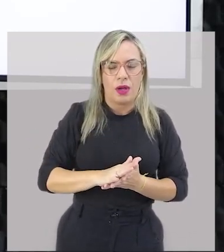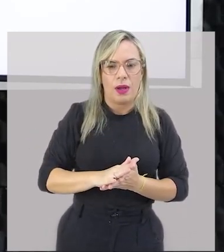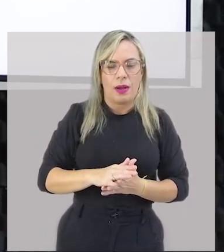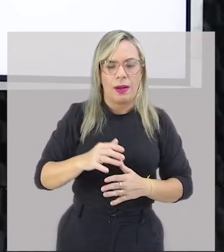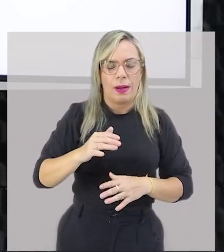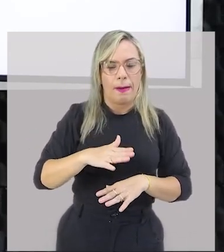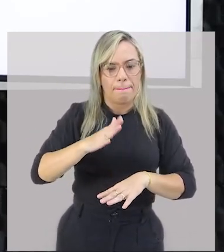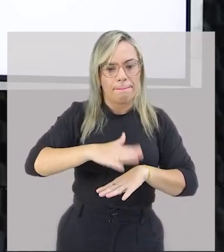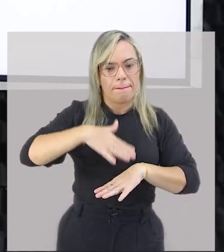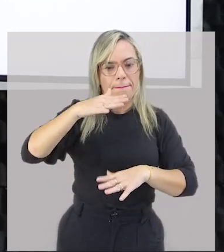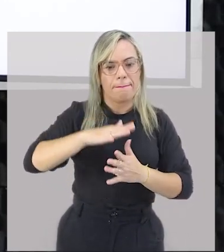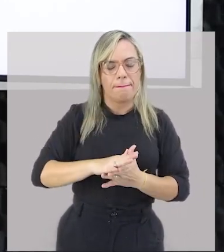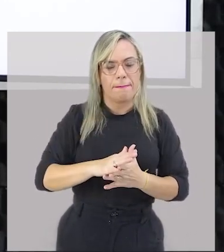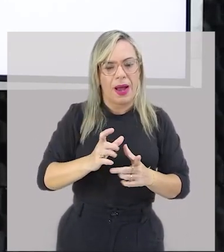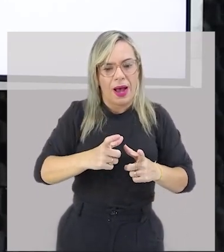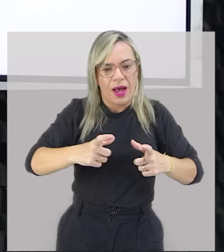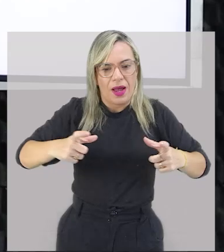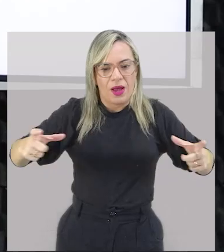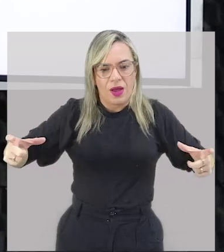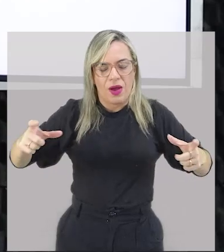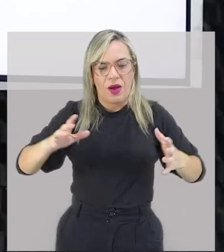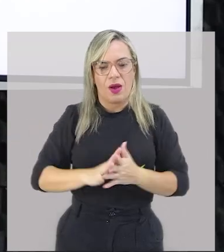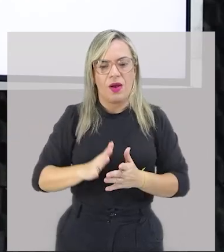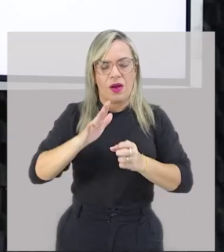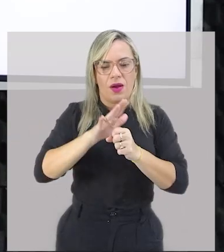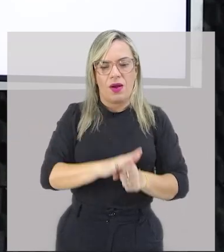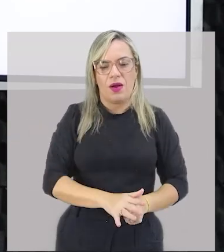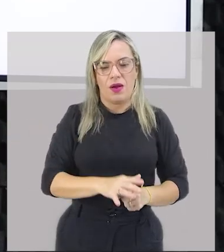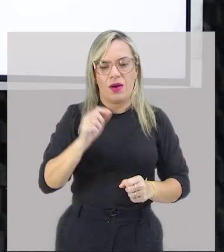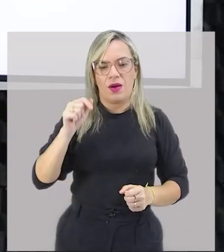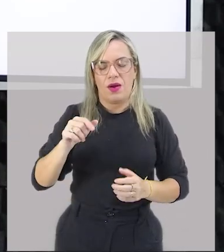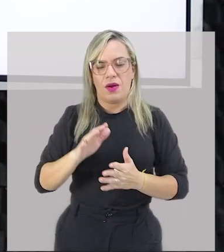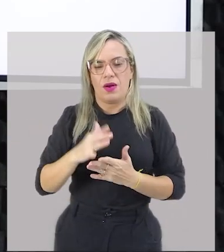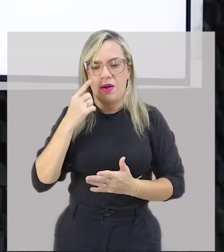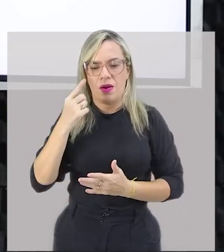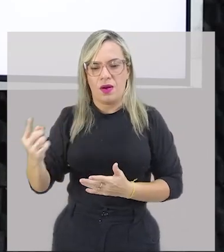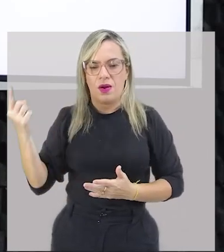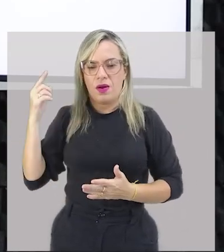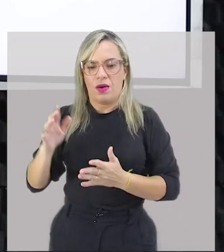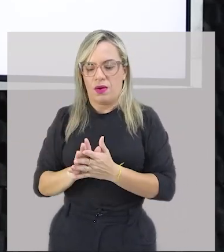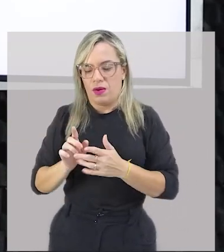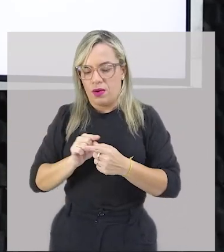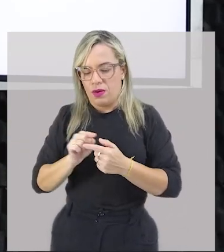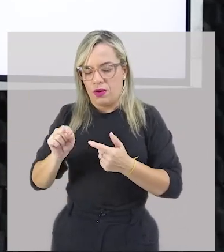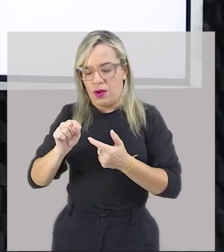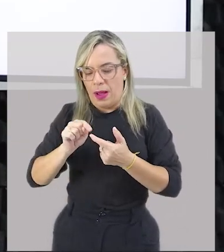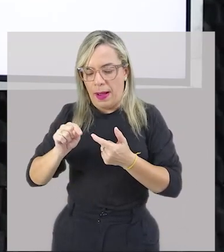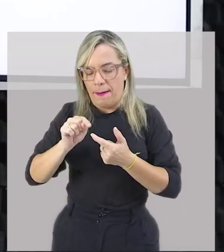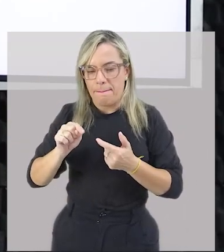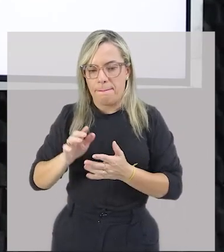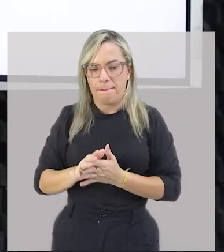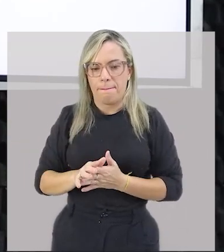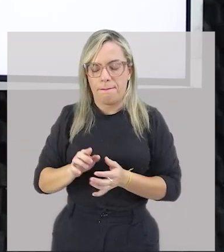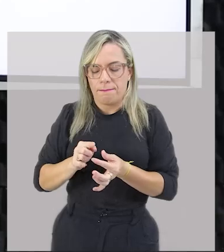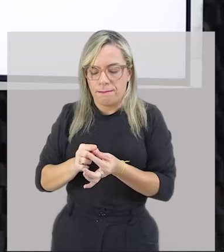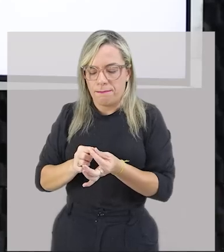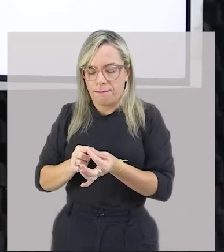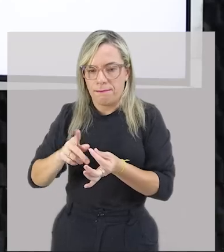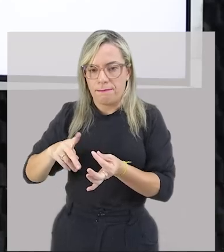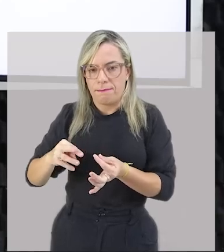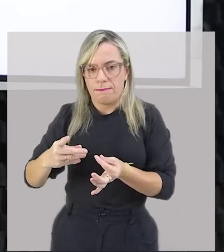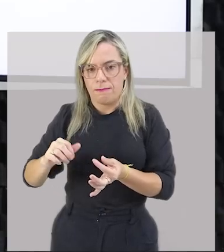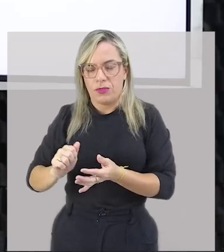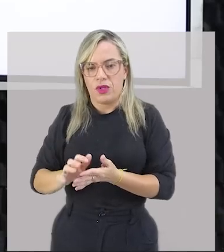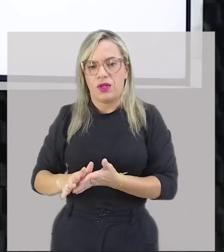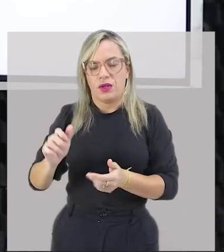a ponta, por ter a ponta, exerce uma pressão maior no seu dedo. É o que faz